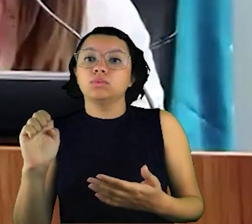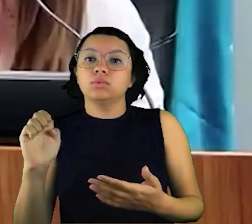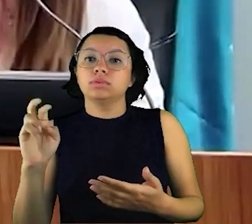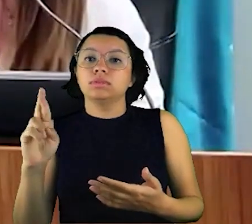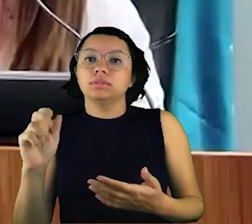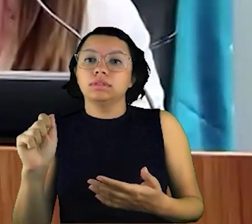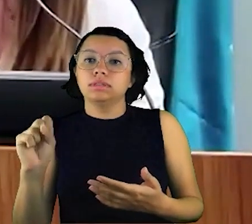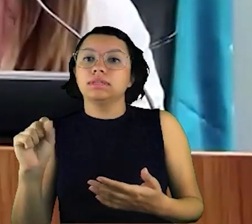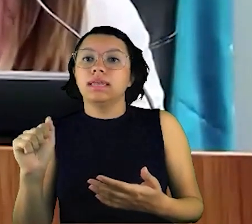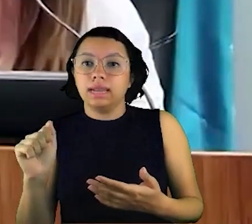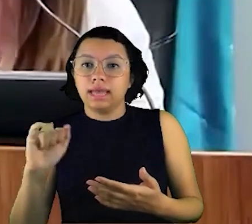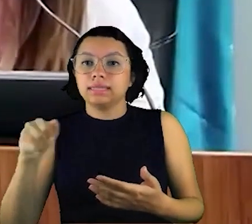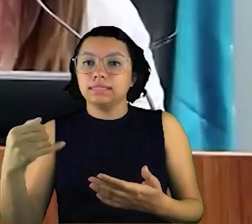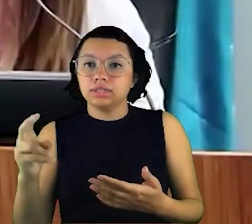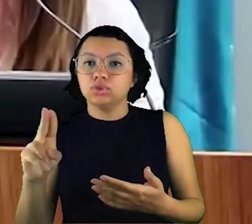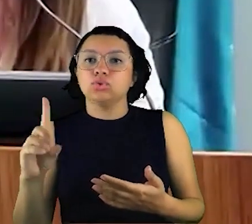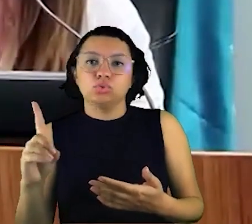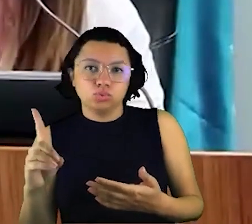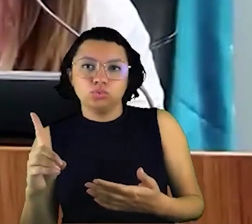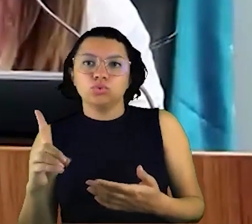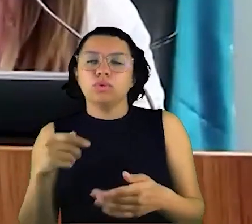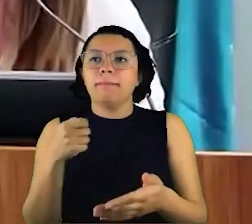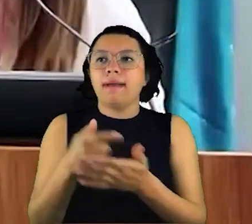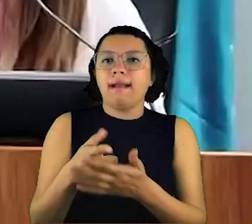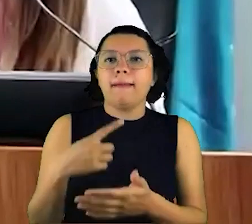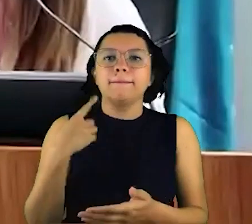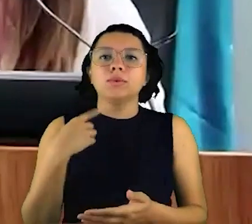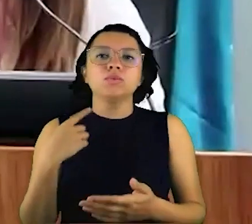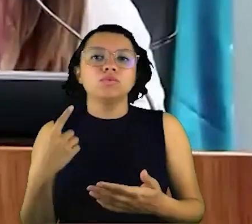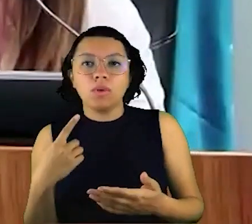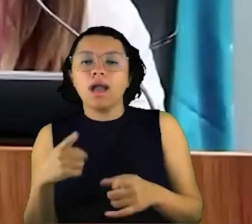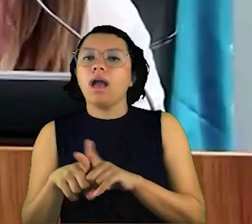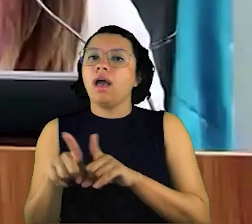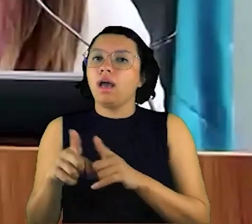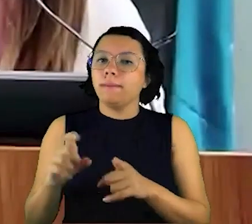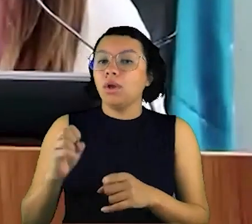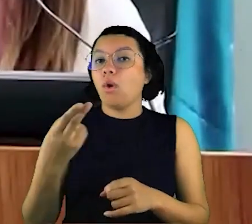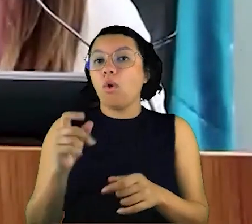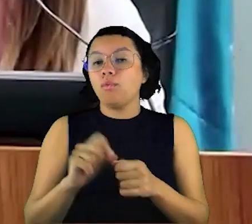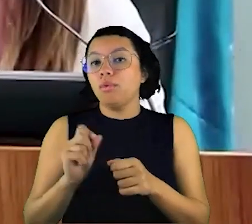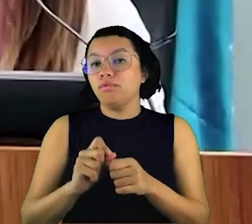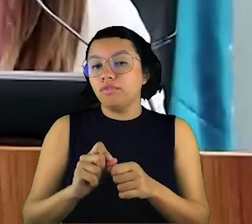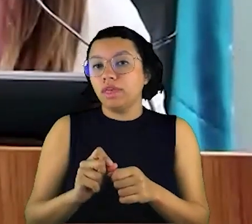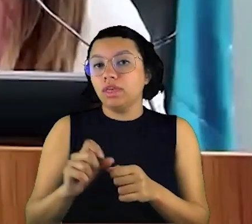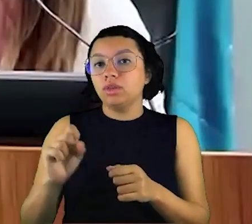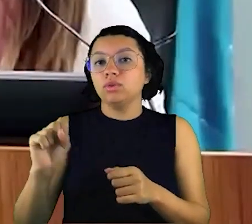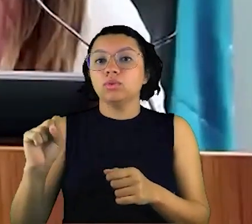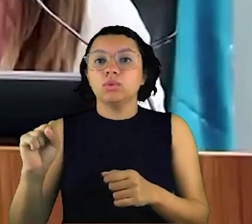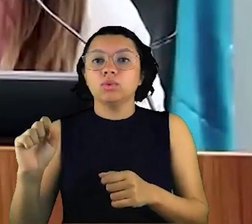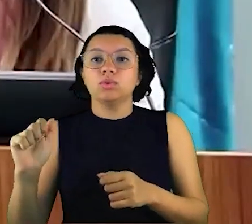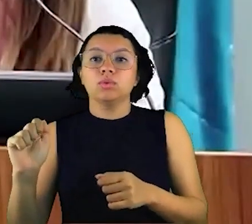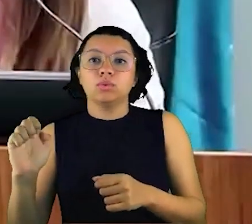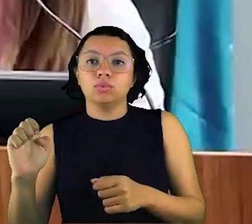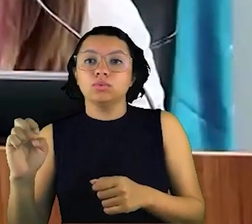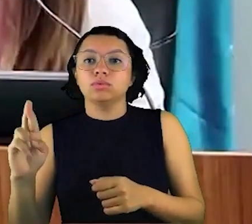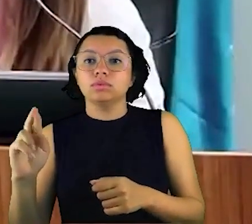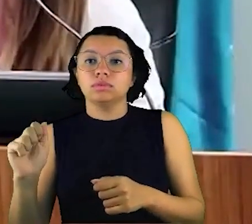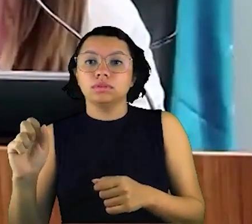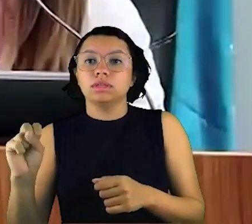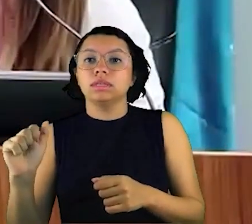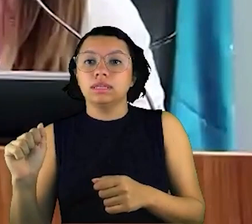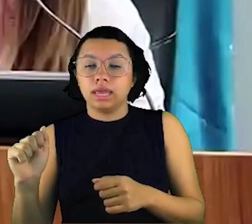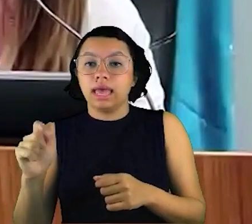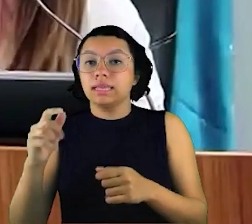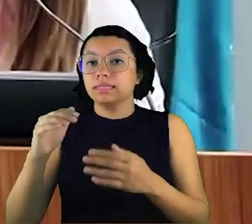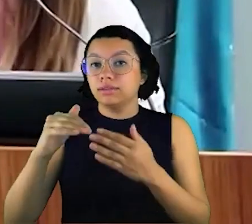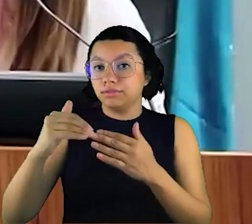Honorários advocatícios, uso o Serasa Jude. Ou foi feito o Serasa extrajudicialmente e eu preciso